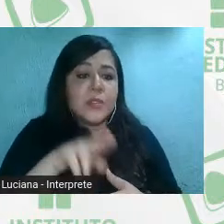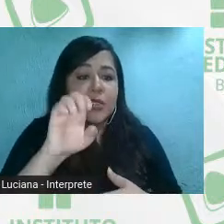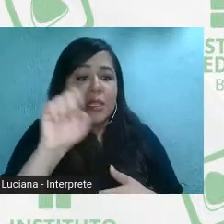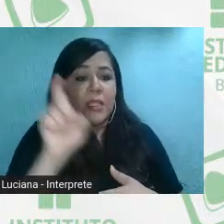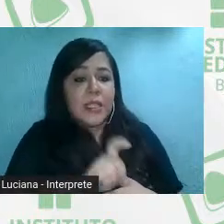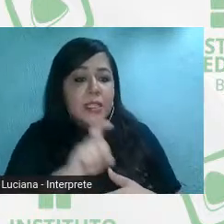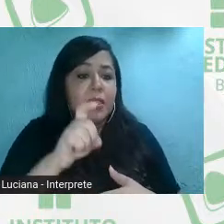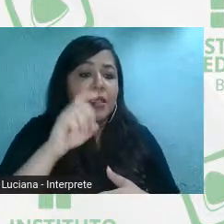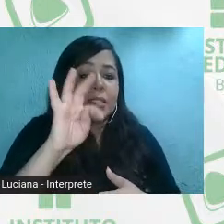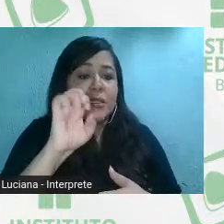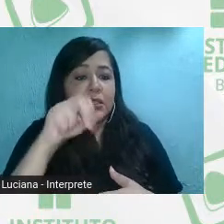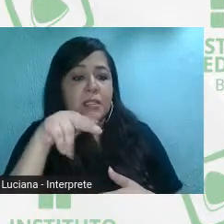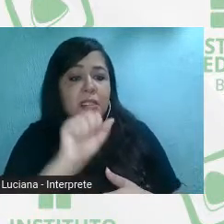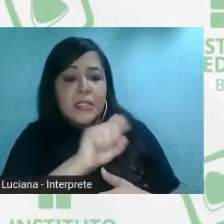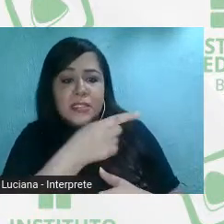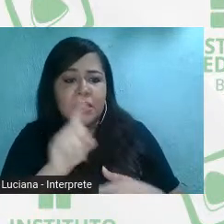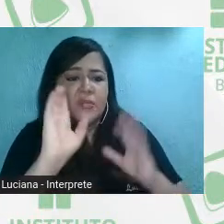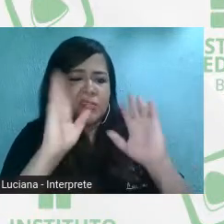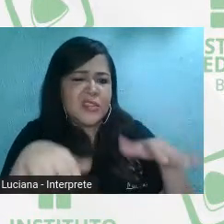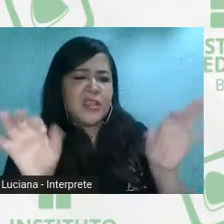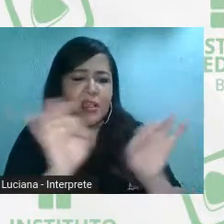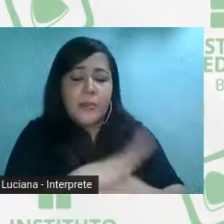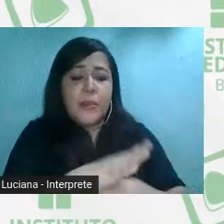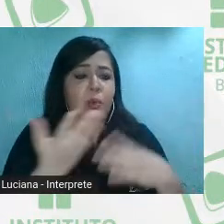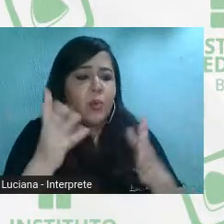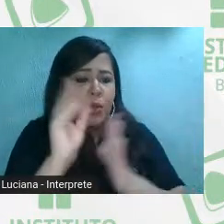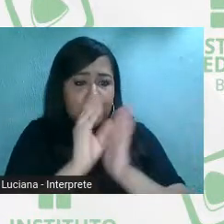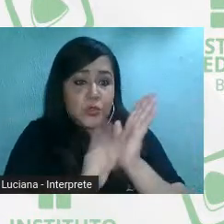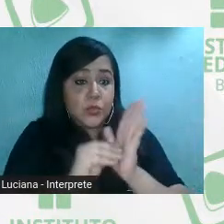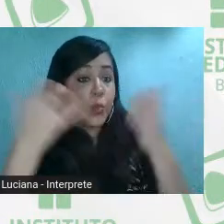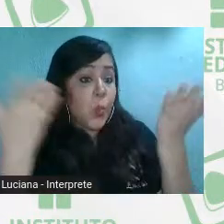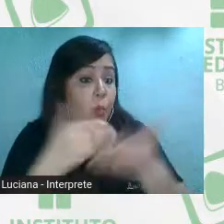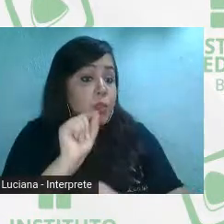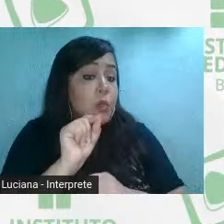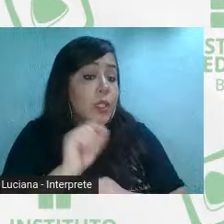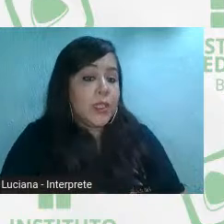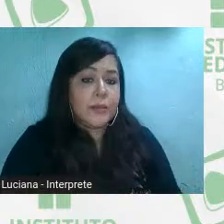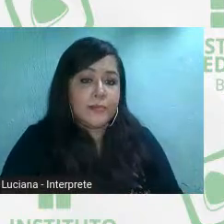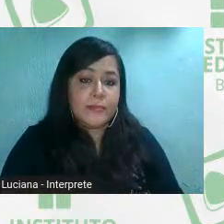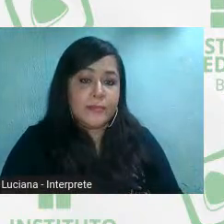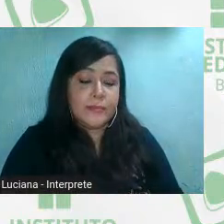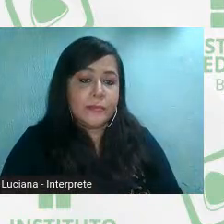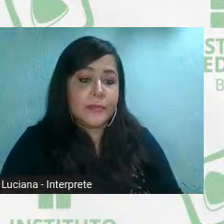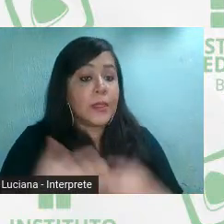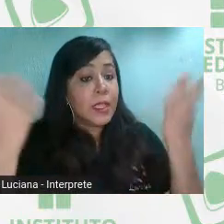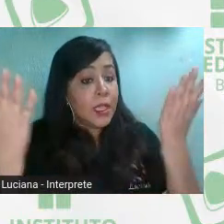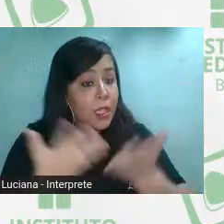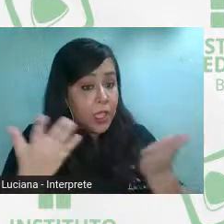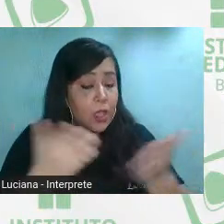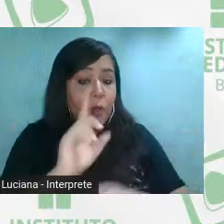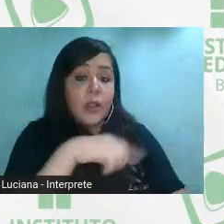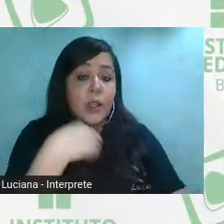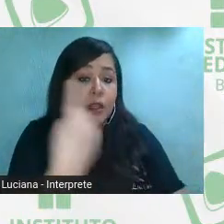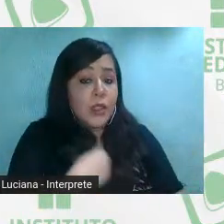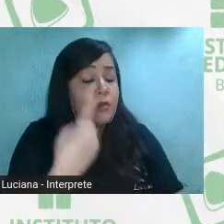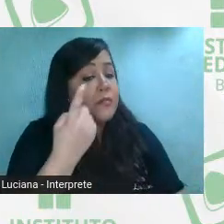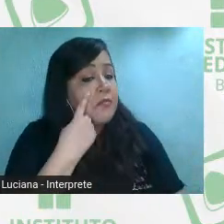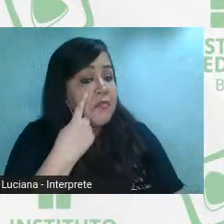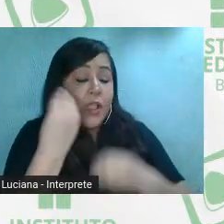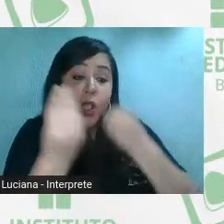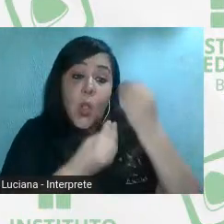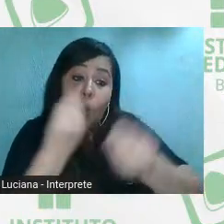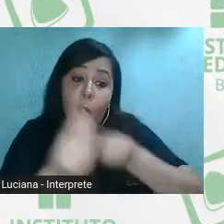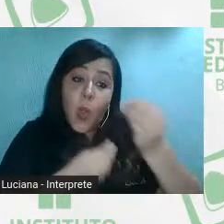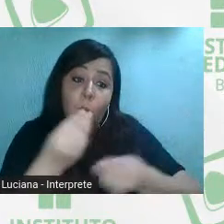E para hoje, tem o quê? Agora a gente vai ver como elaborar uma rúbrica no